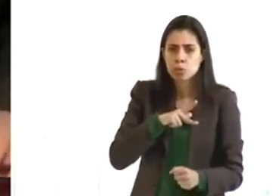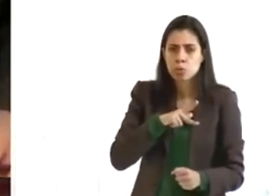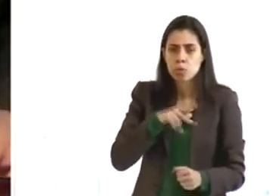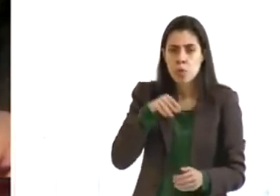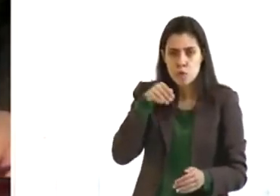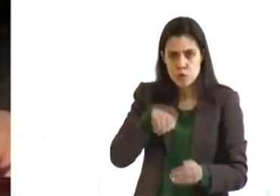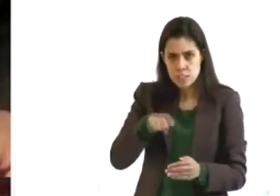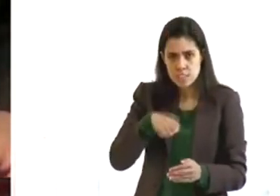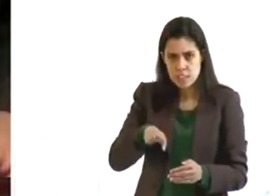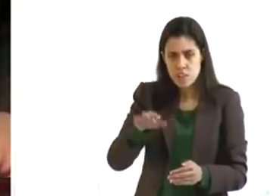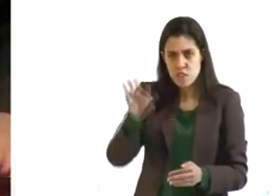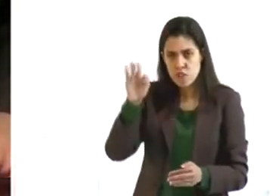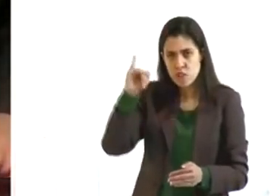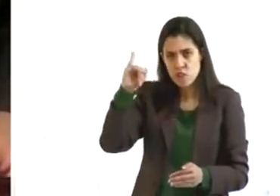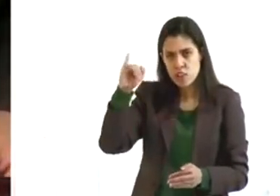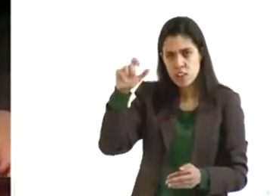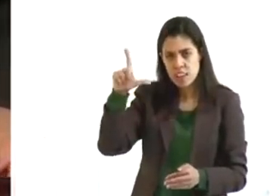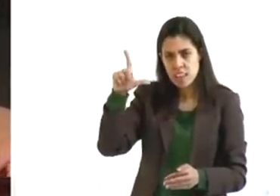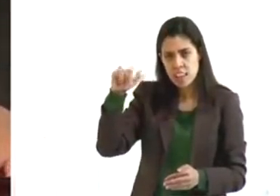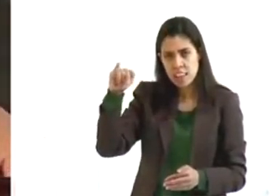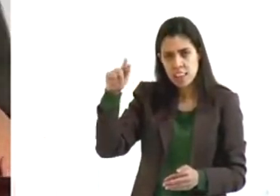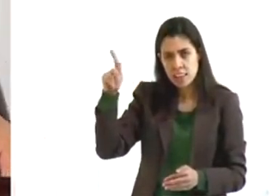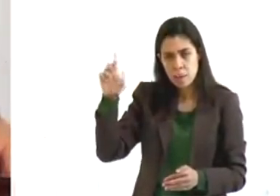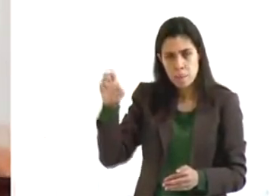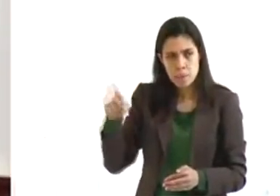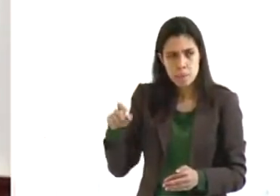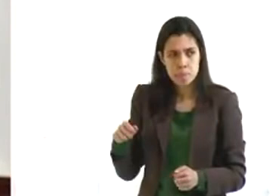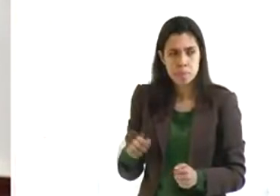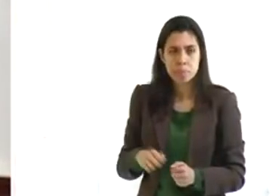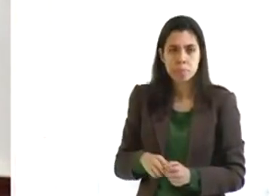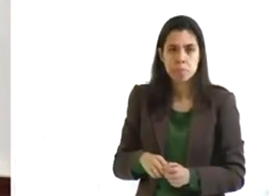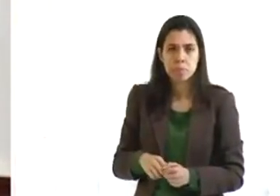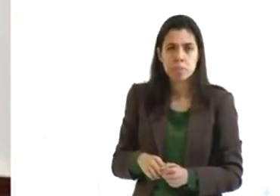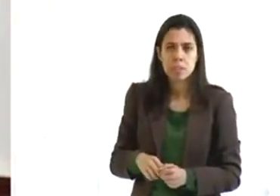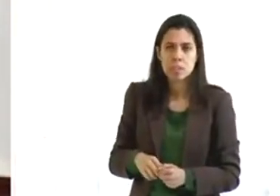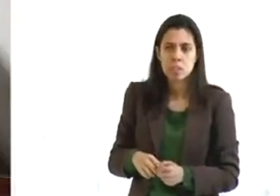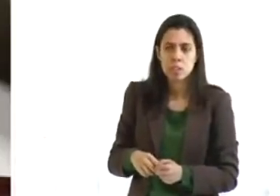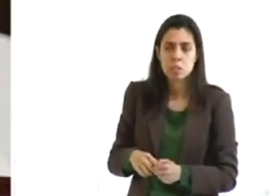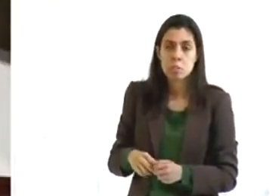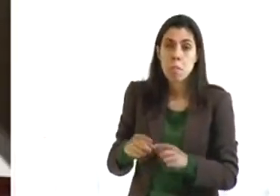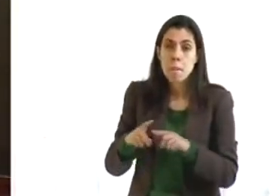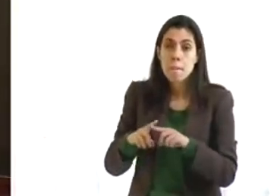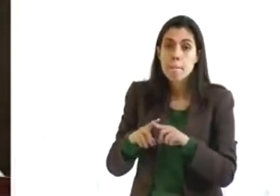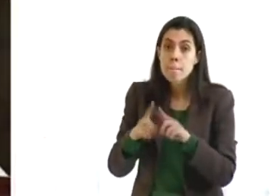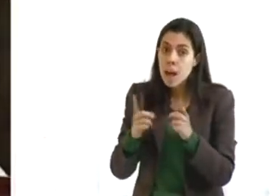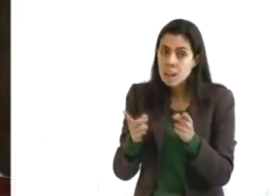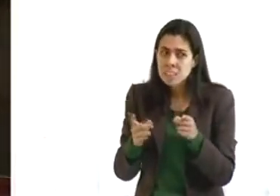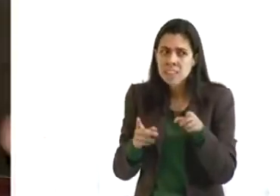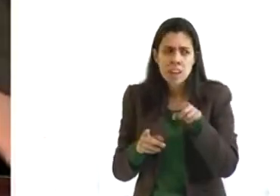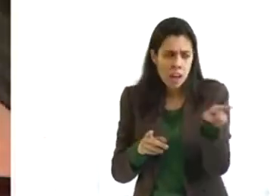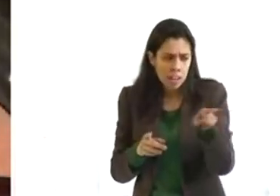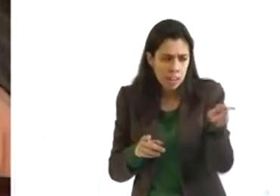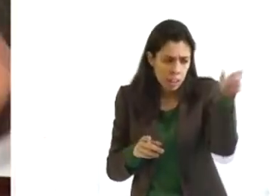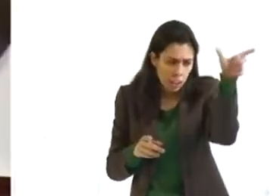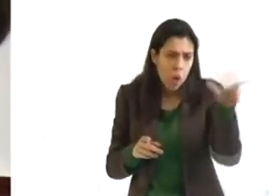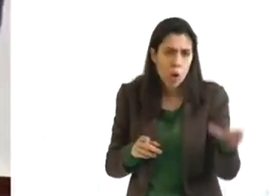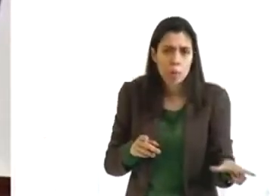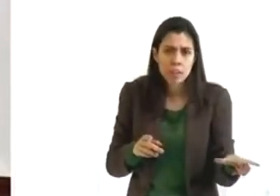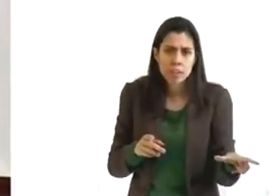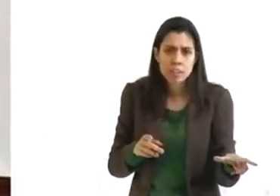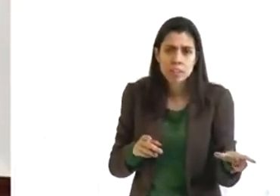cidade. E o etíope? O que acontece com o etíope? O texto